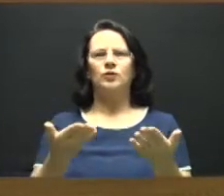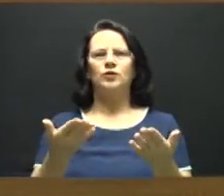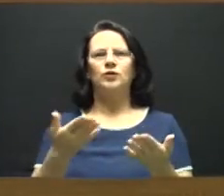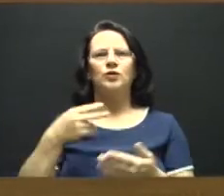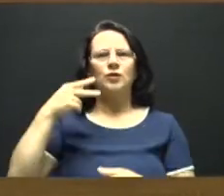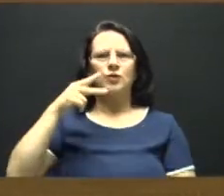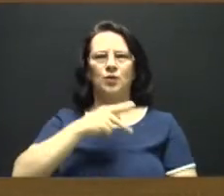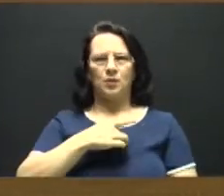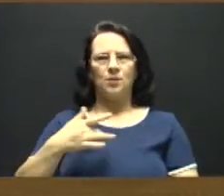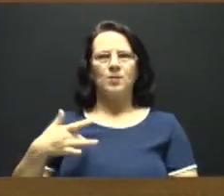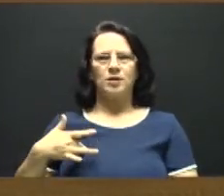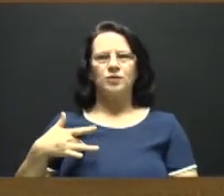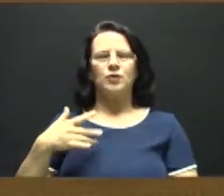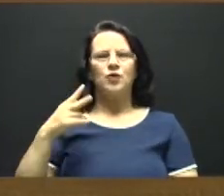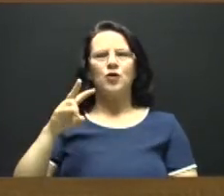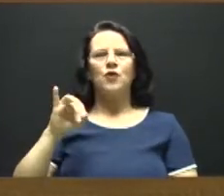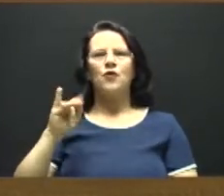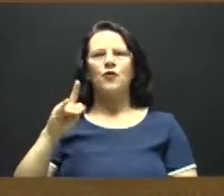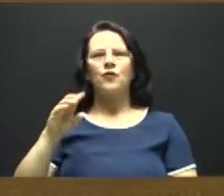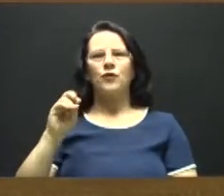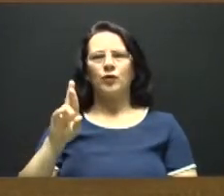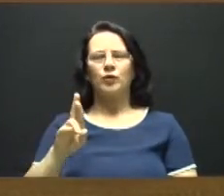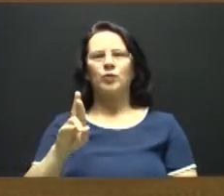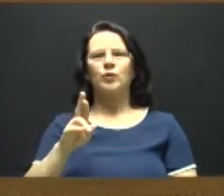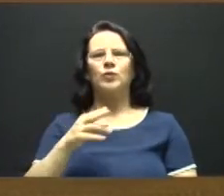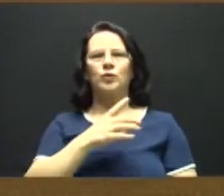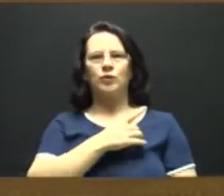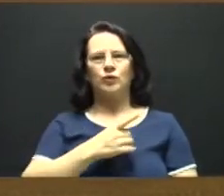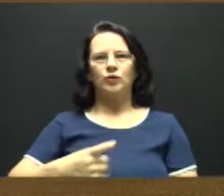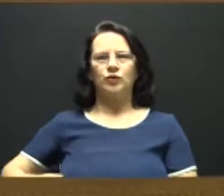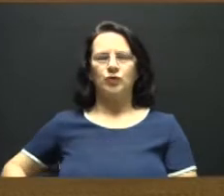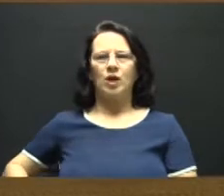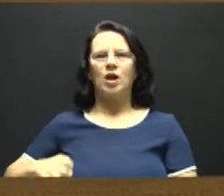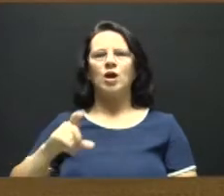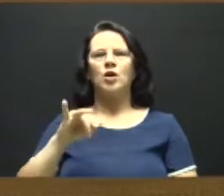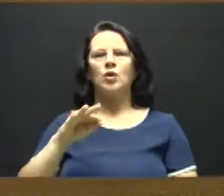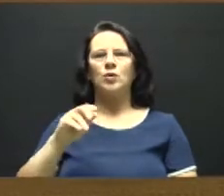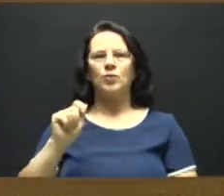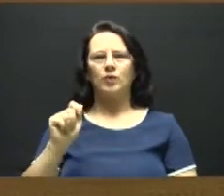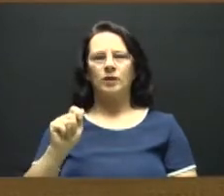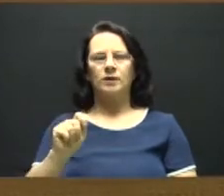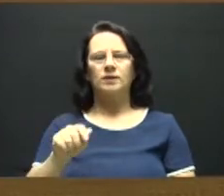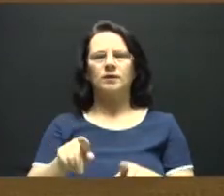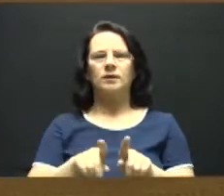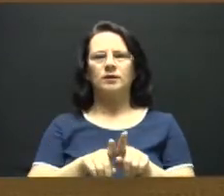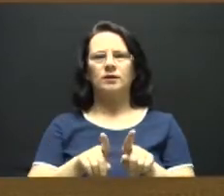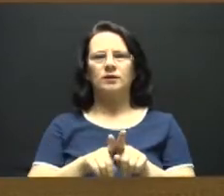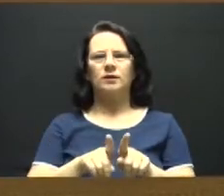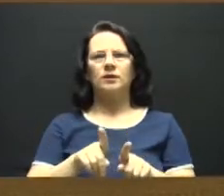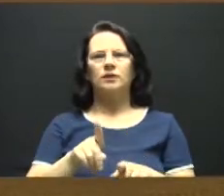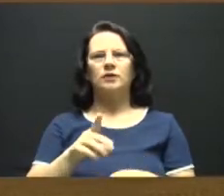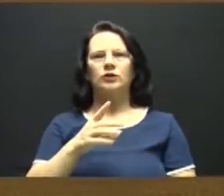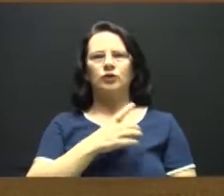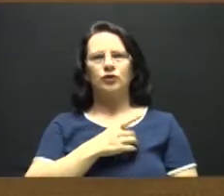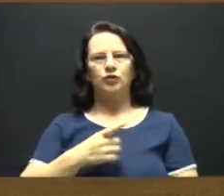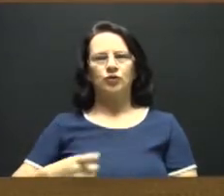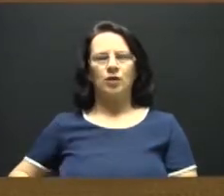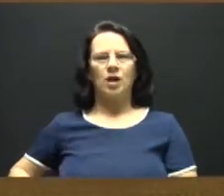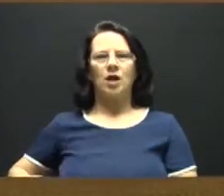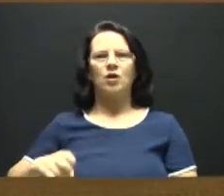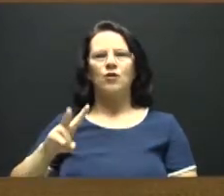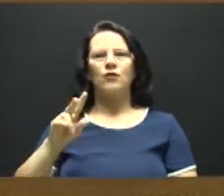victor de aquino luiz carlos ashiley valmir minhas senhoras e meus senhores